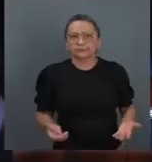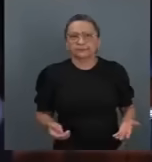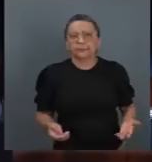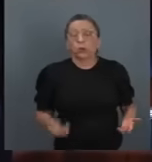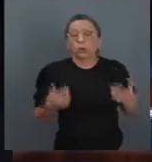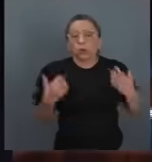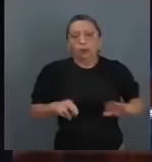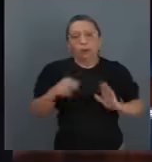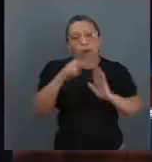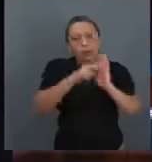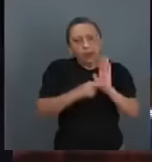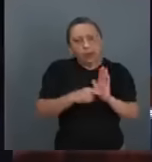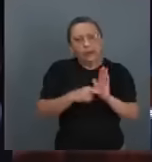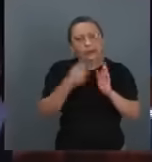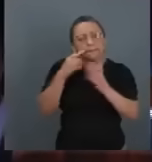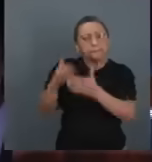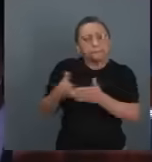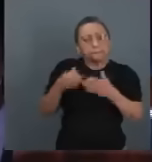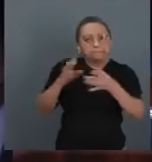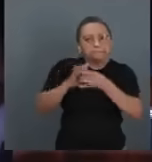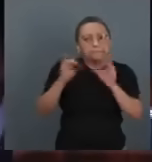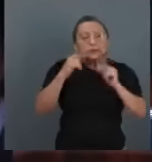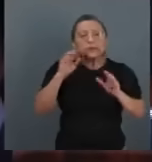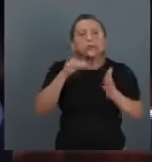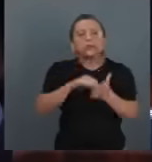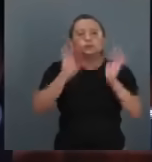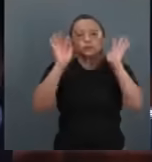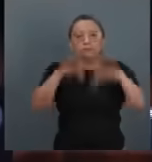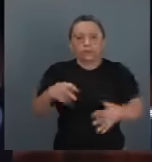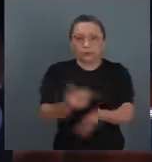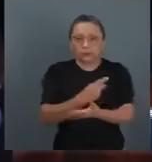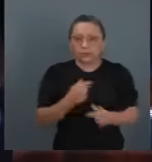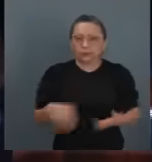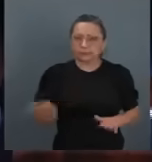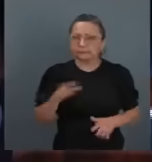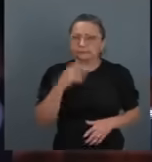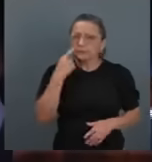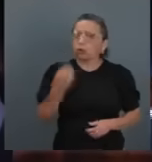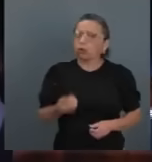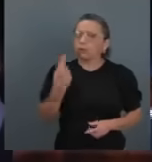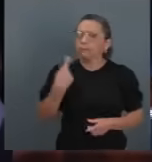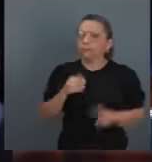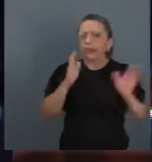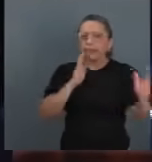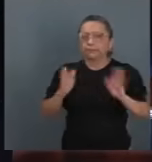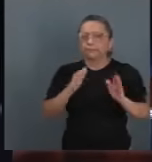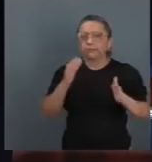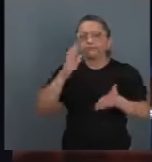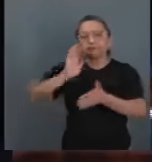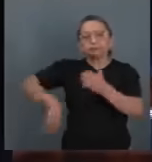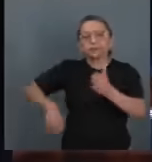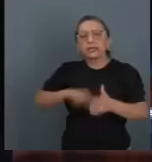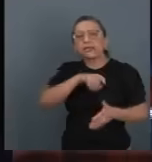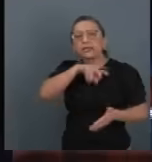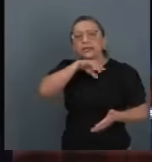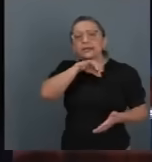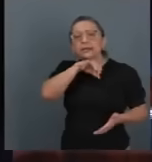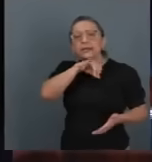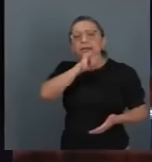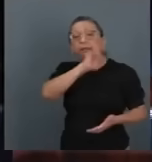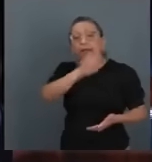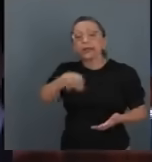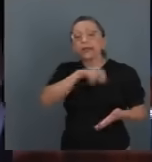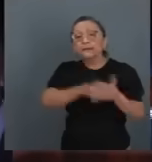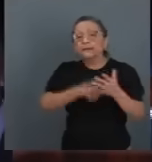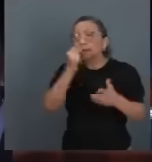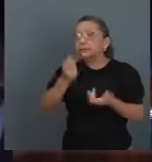Regras que permitem, enfim, que isso aconteça. Como fica a faixa de isenção do imposto de renda? Parece que o mercado